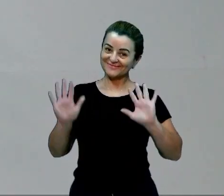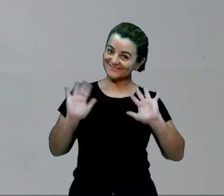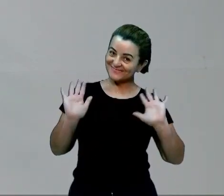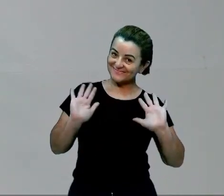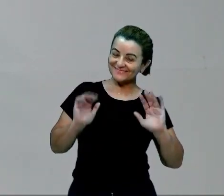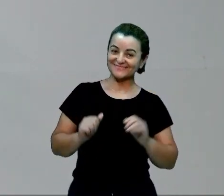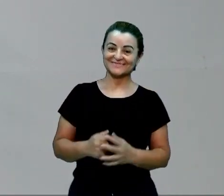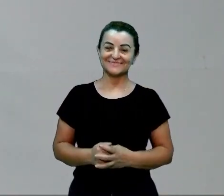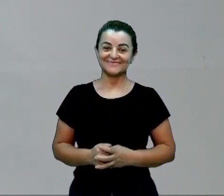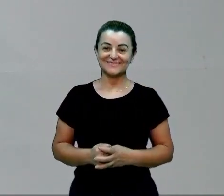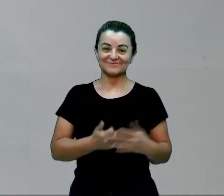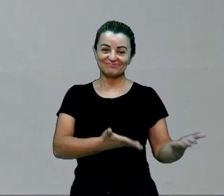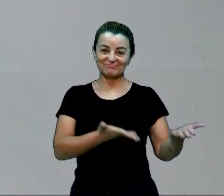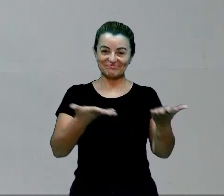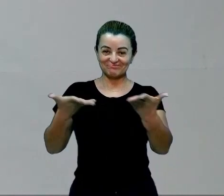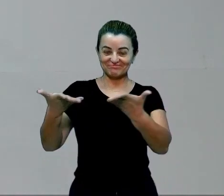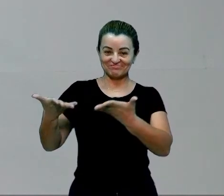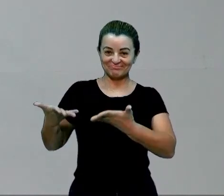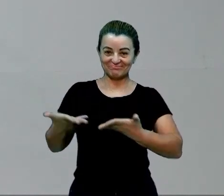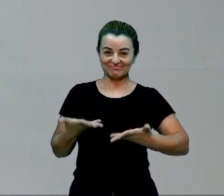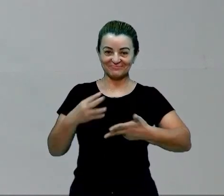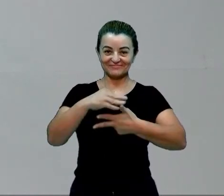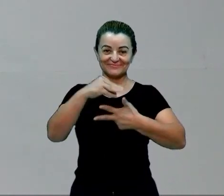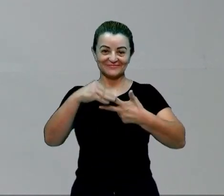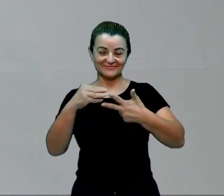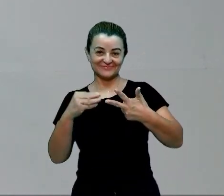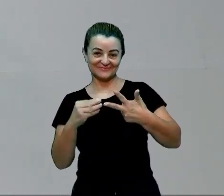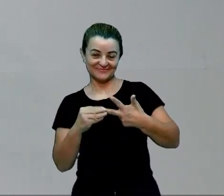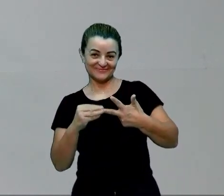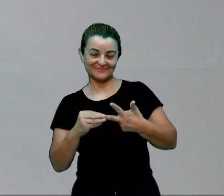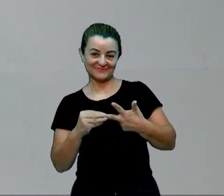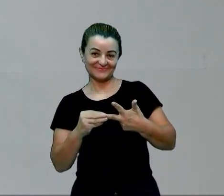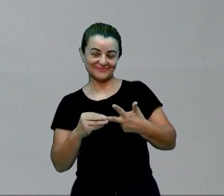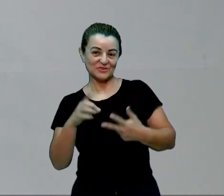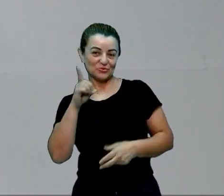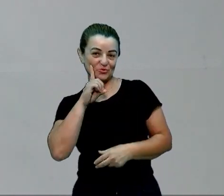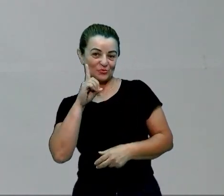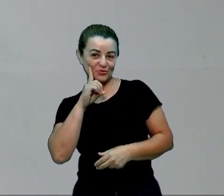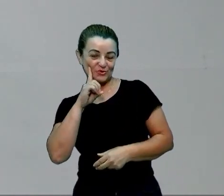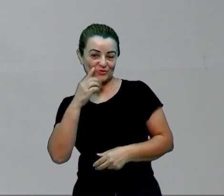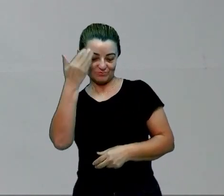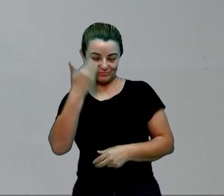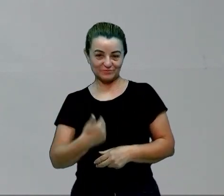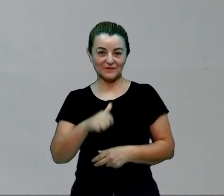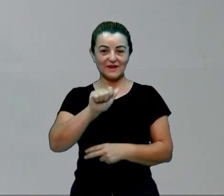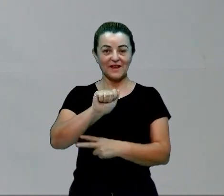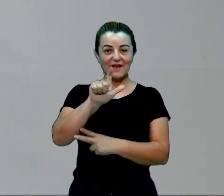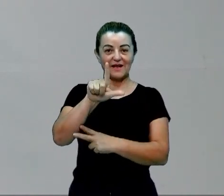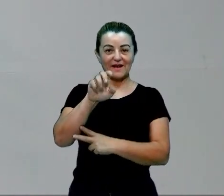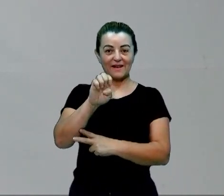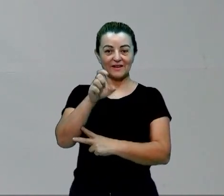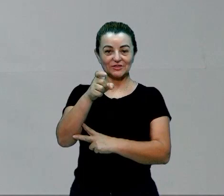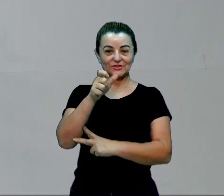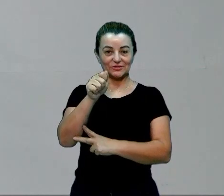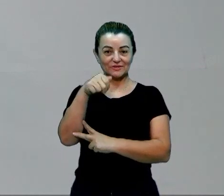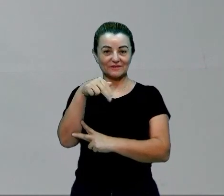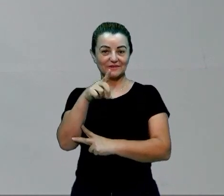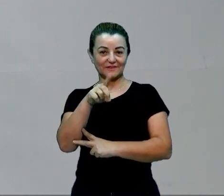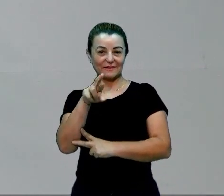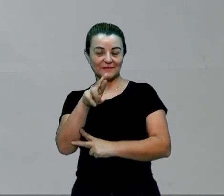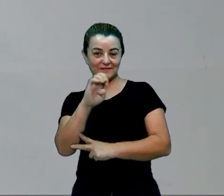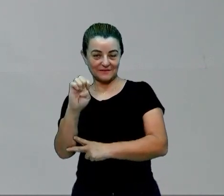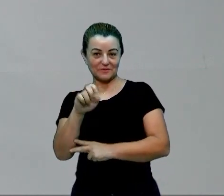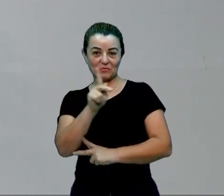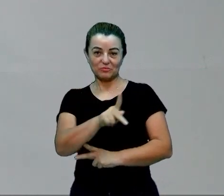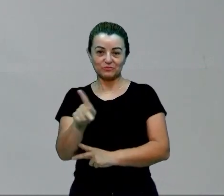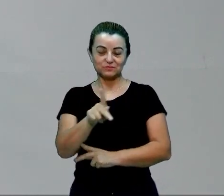Olá, sejam bem-vindos ao nosso Pré-ENEM de cada dia. Eu me chamo Alexandre, sou professor de Geografia e hoje nós